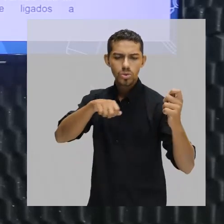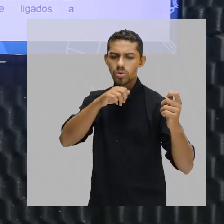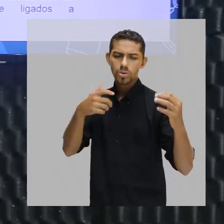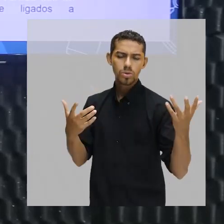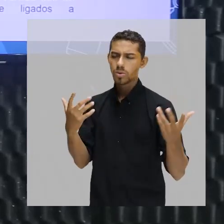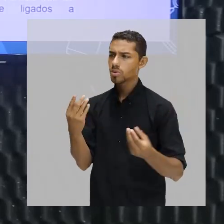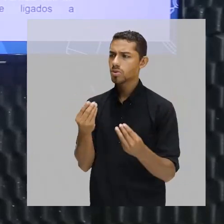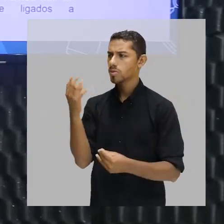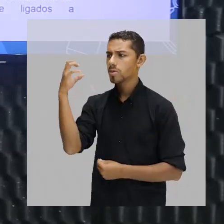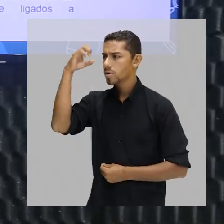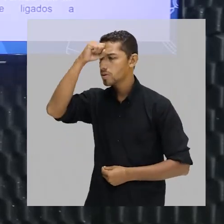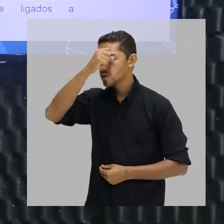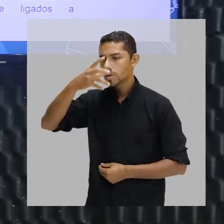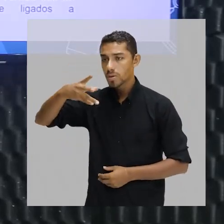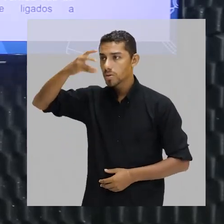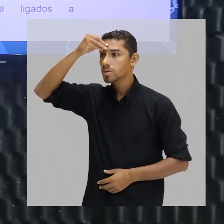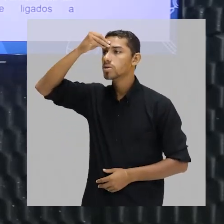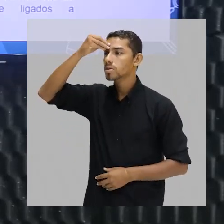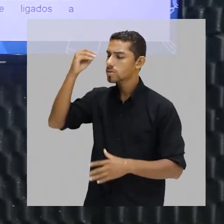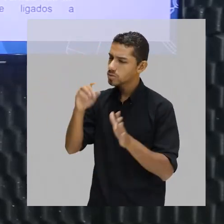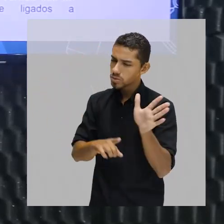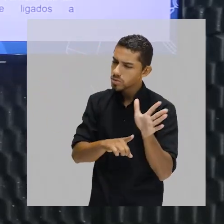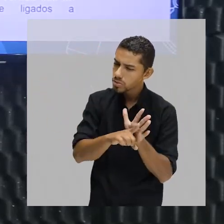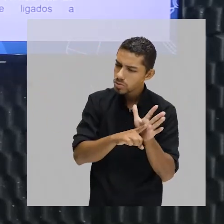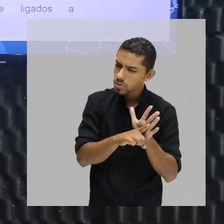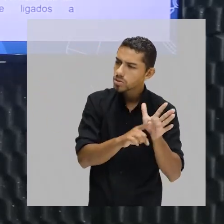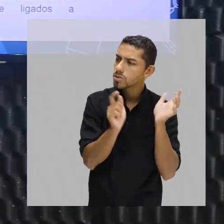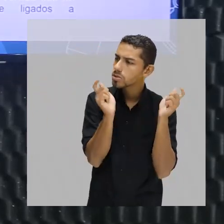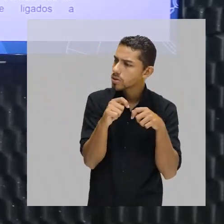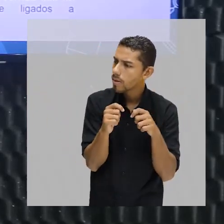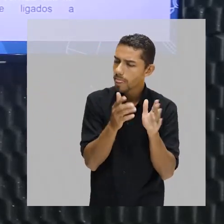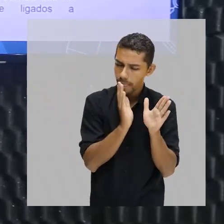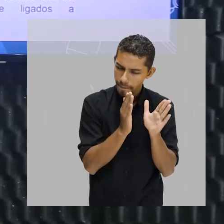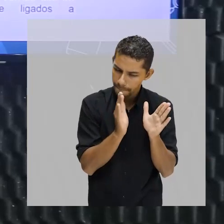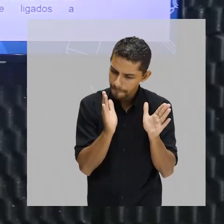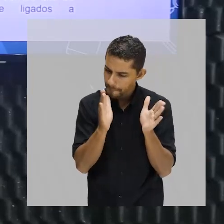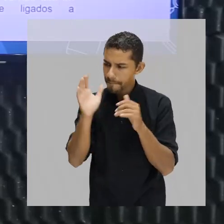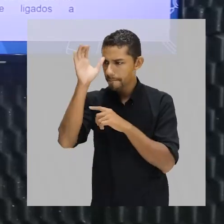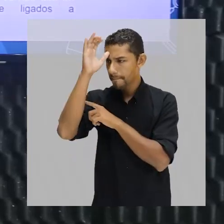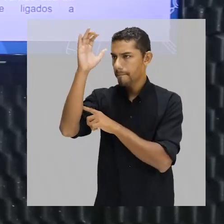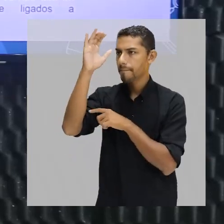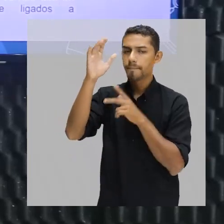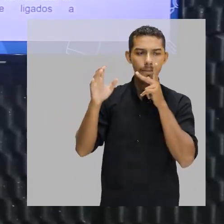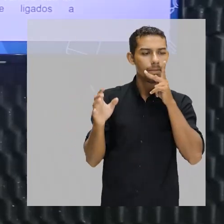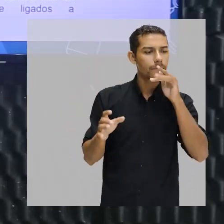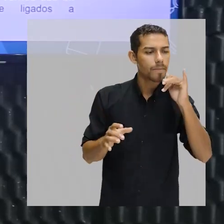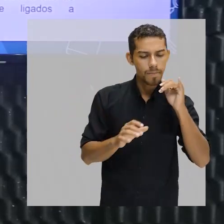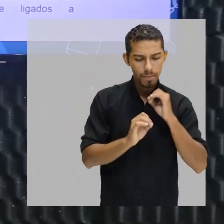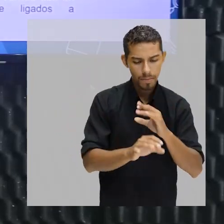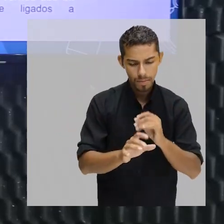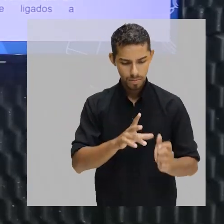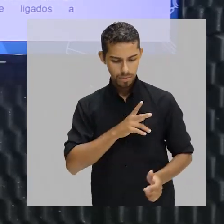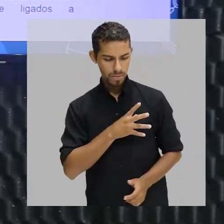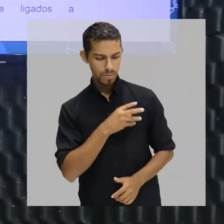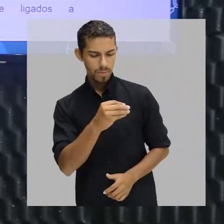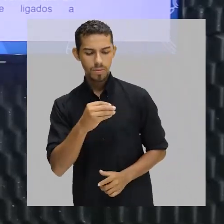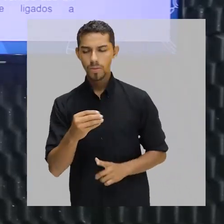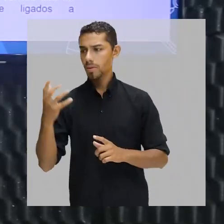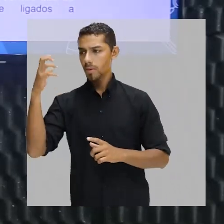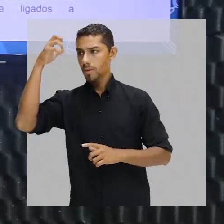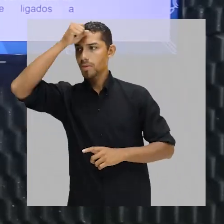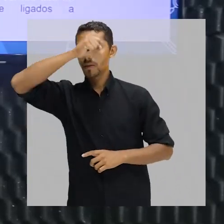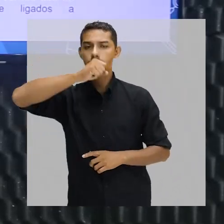porque a cantiga e a dança vai mostrando passo a passo. Presépio como cena, mas nascimento, movimento, ganha-vidas, falas,